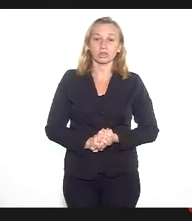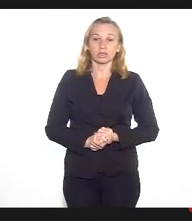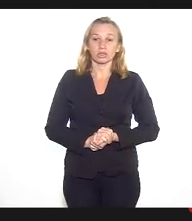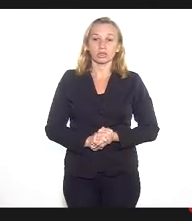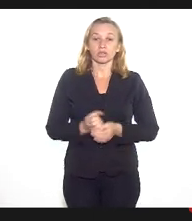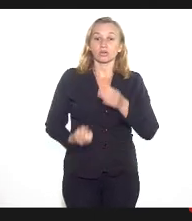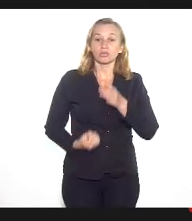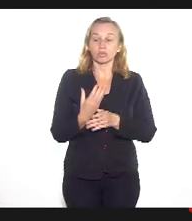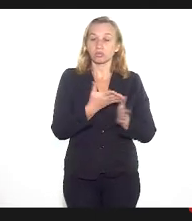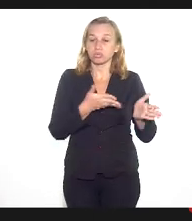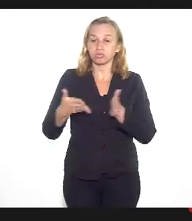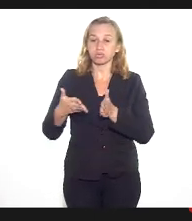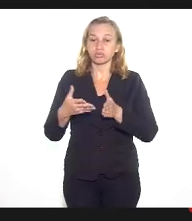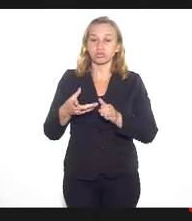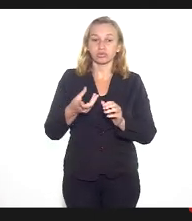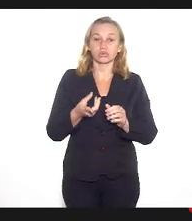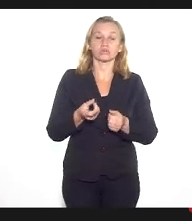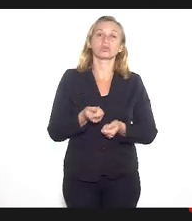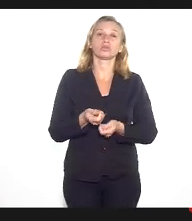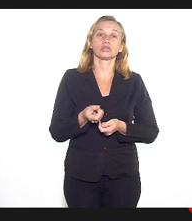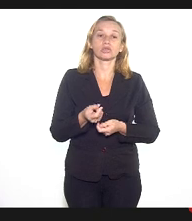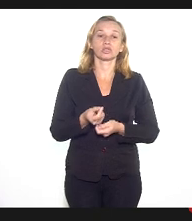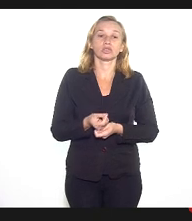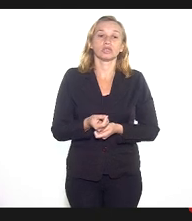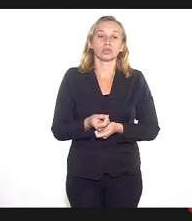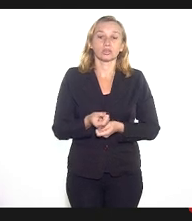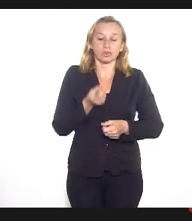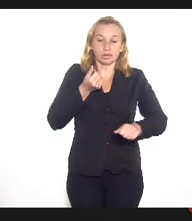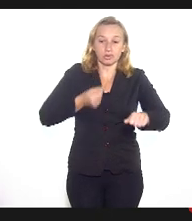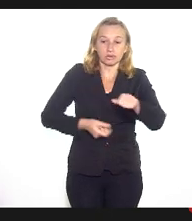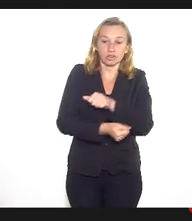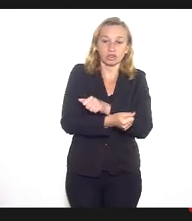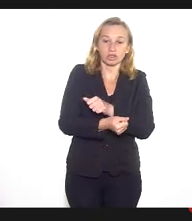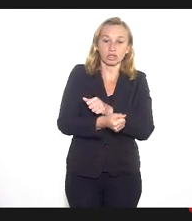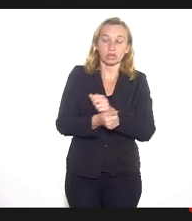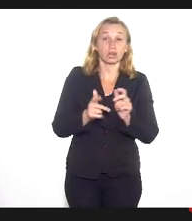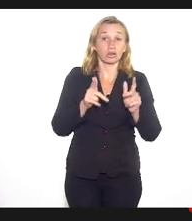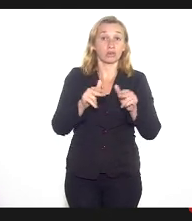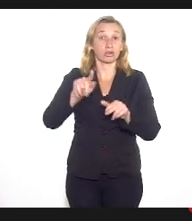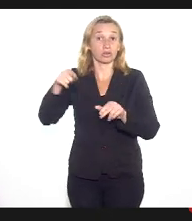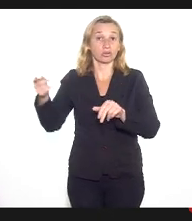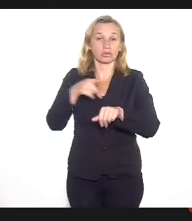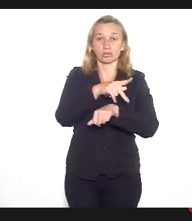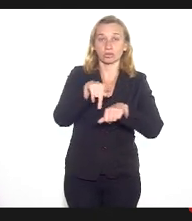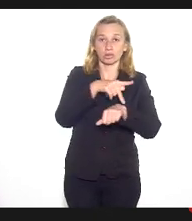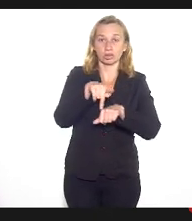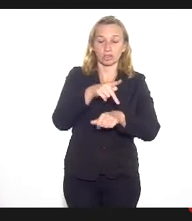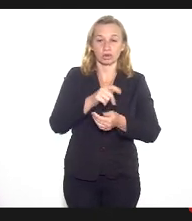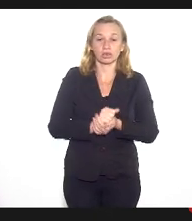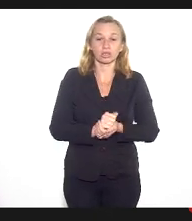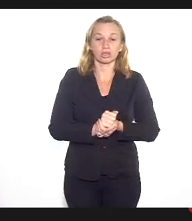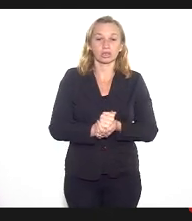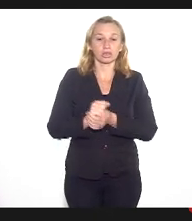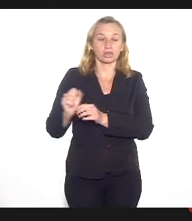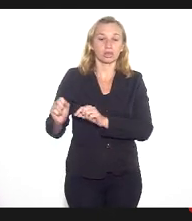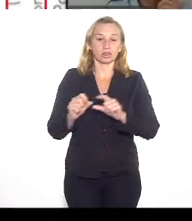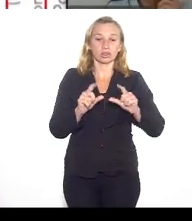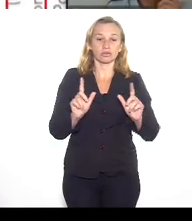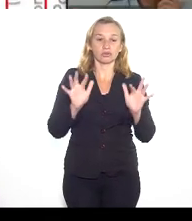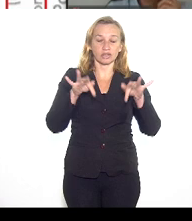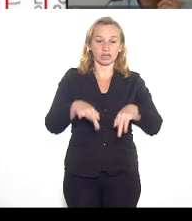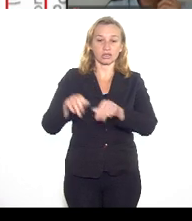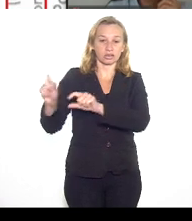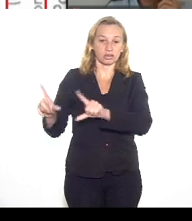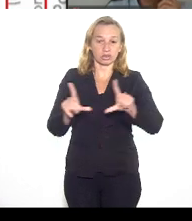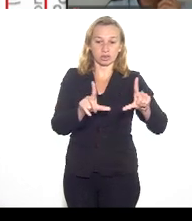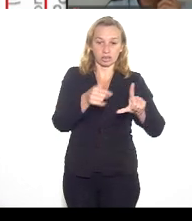para os investidores que eles são abaixo da média de outros países. Assim, a conclusão desse slide é que, independente do